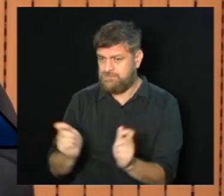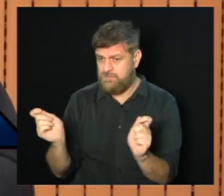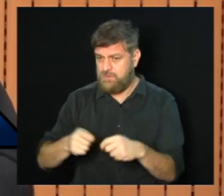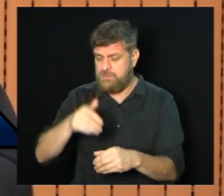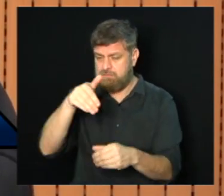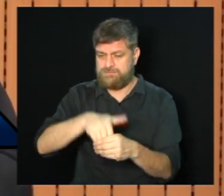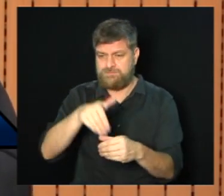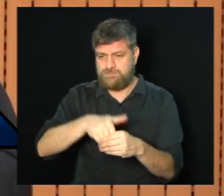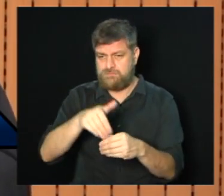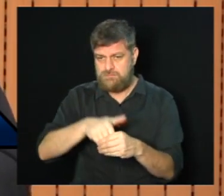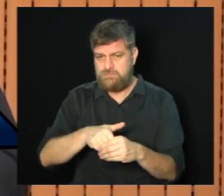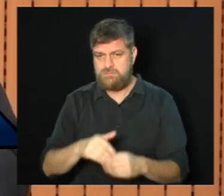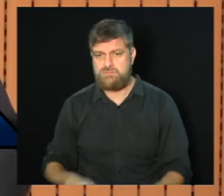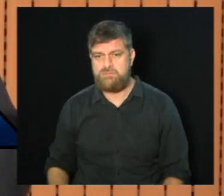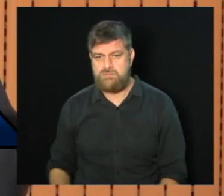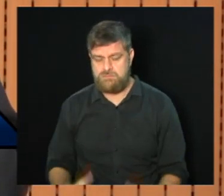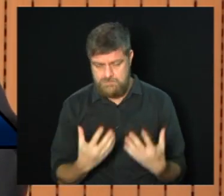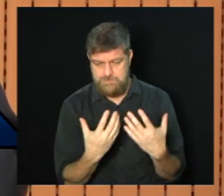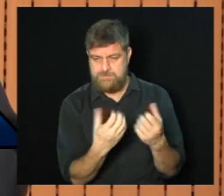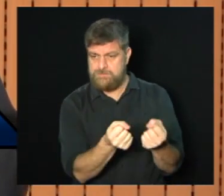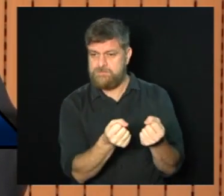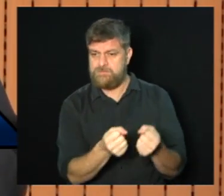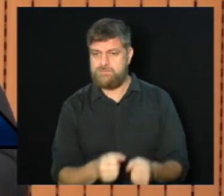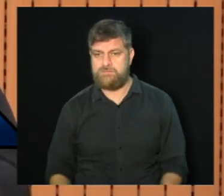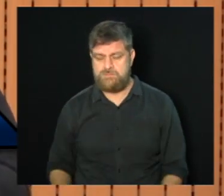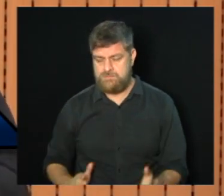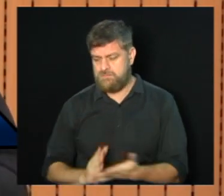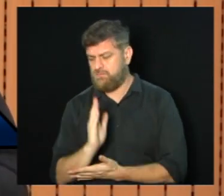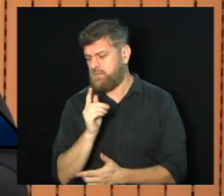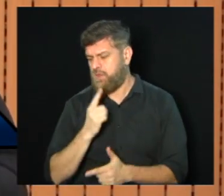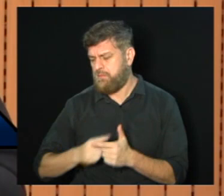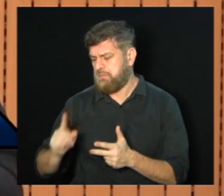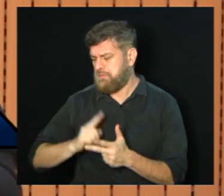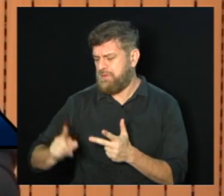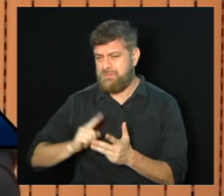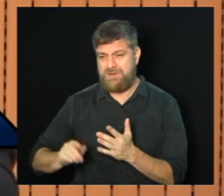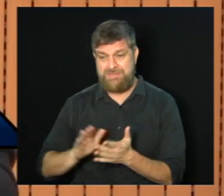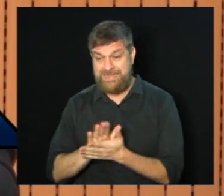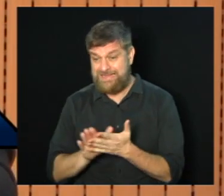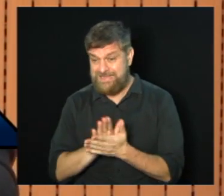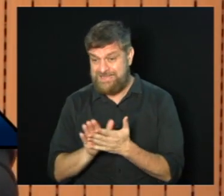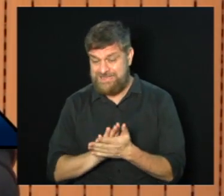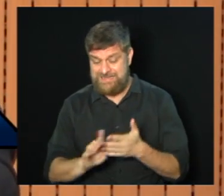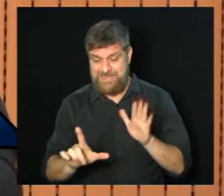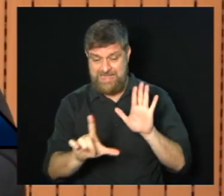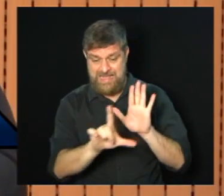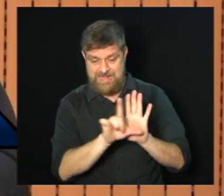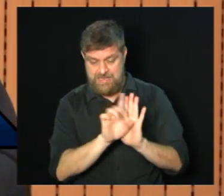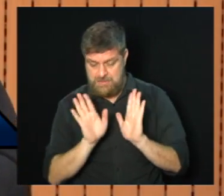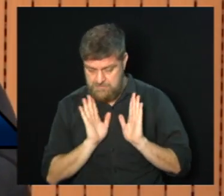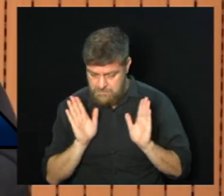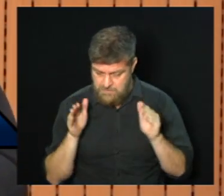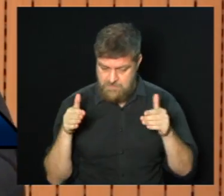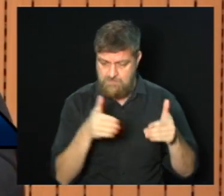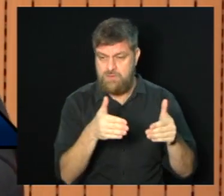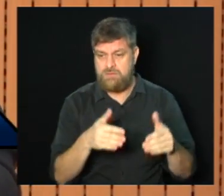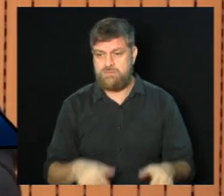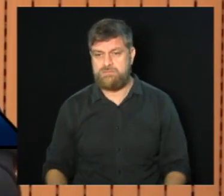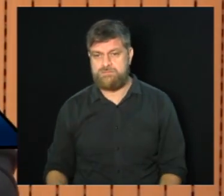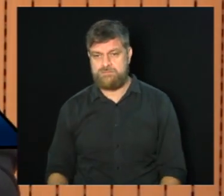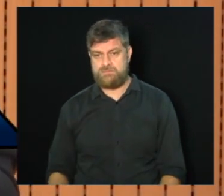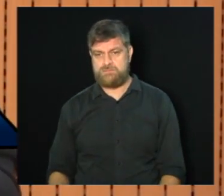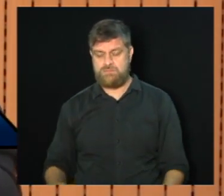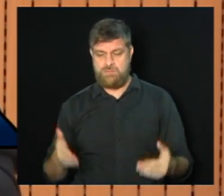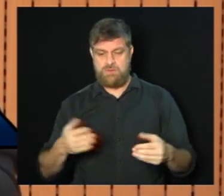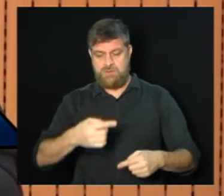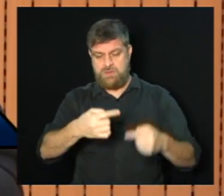votar pelo acolhimento do projeto sem nenhum tipo de problema na perspectiva constitucional e legal, que é a perspectiva que nós